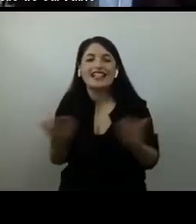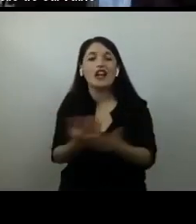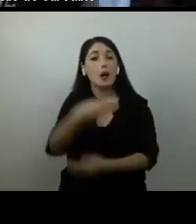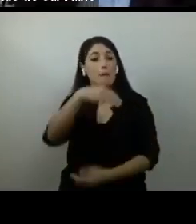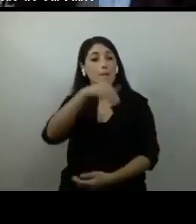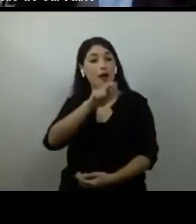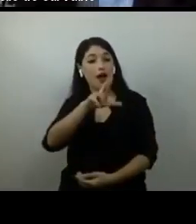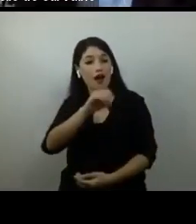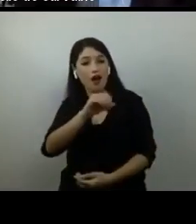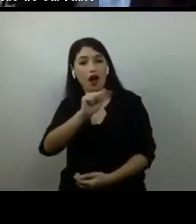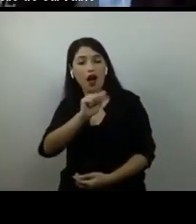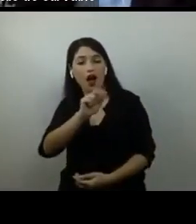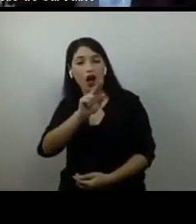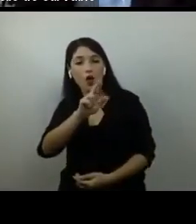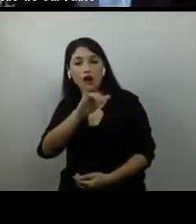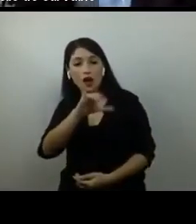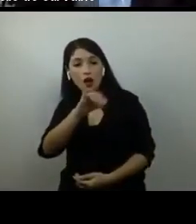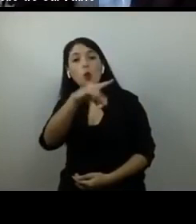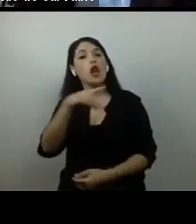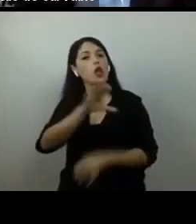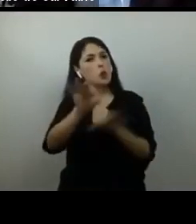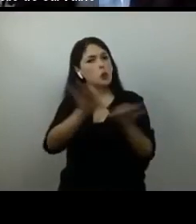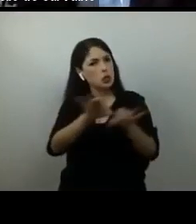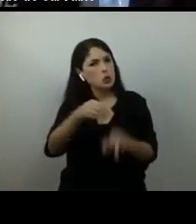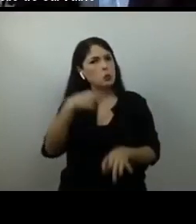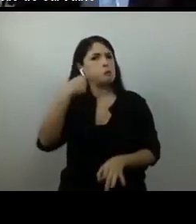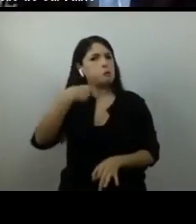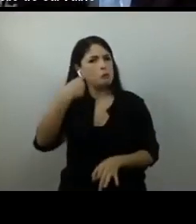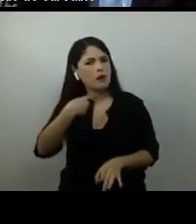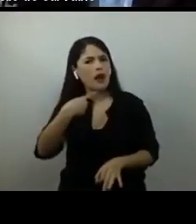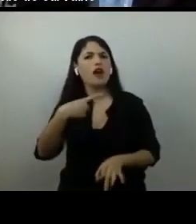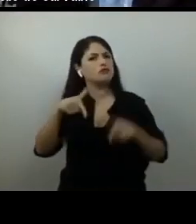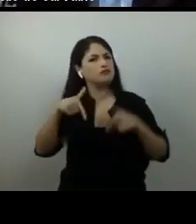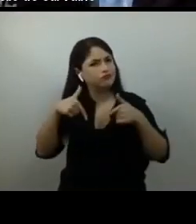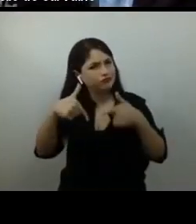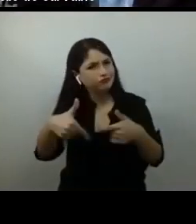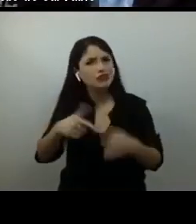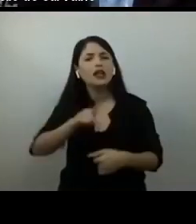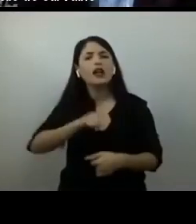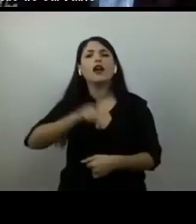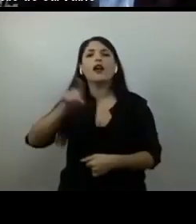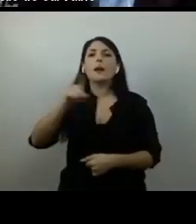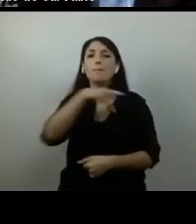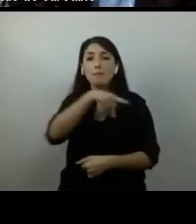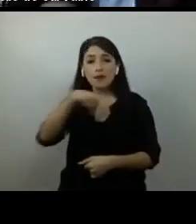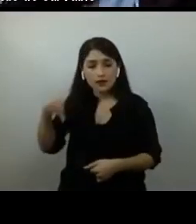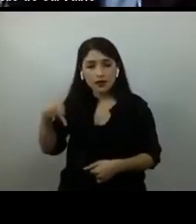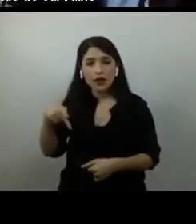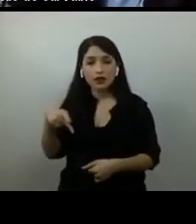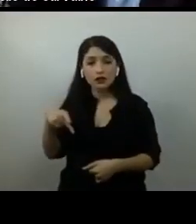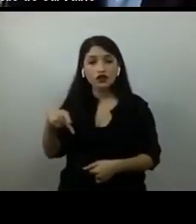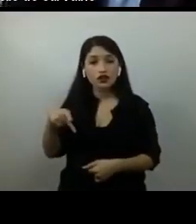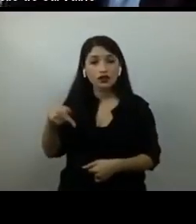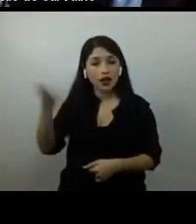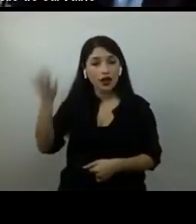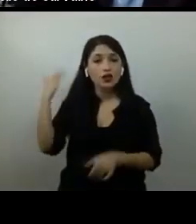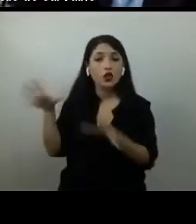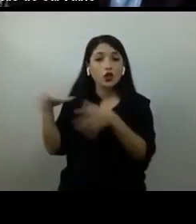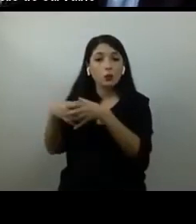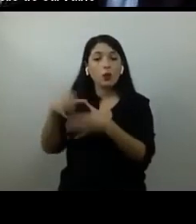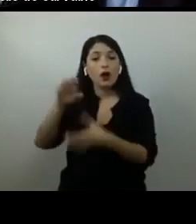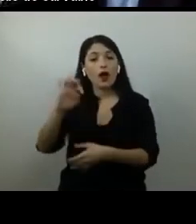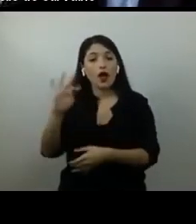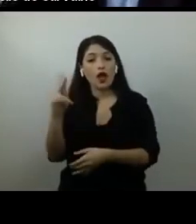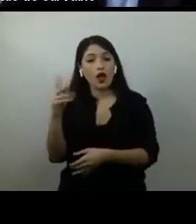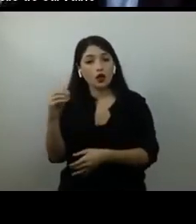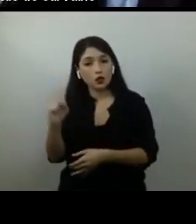nosso coordenador, advogado, super atuante, foi presidente do Grupo Ethos, do Centro Acadêmico